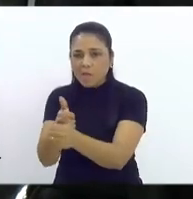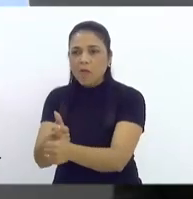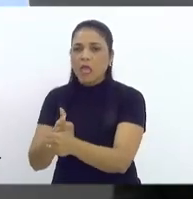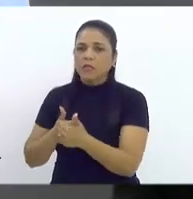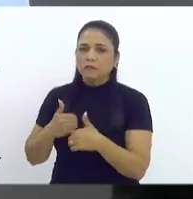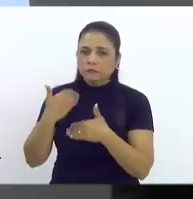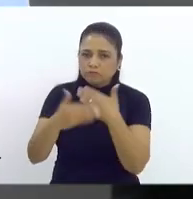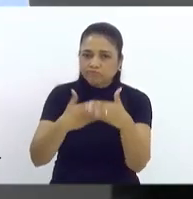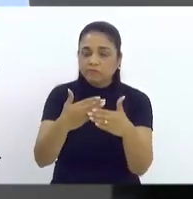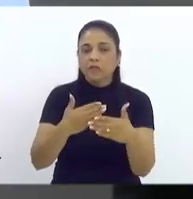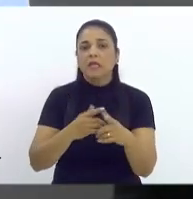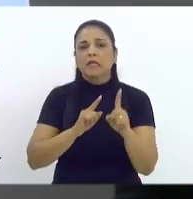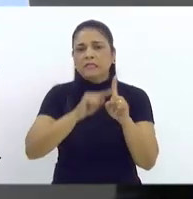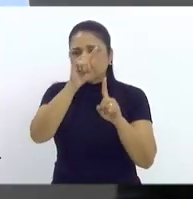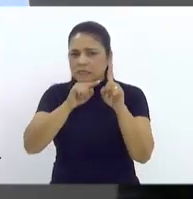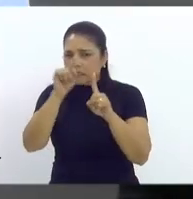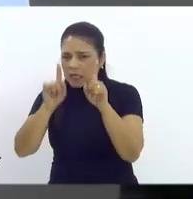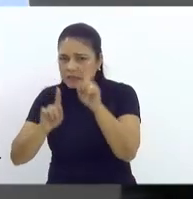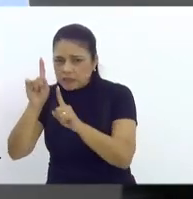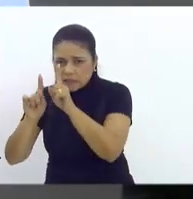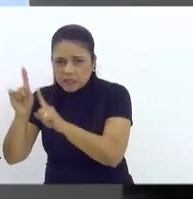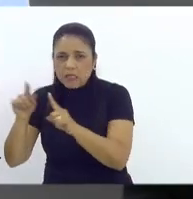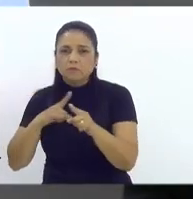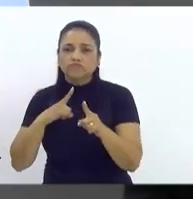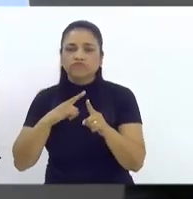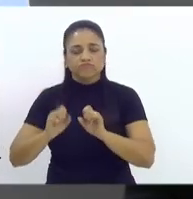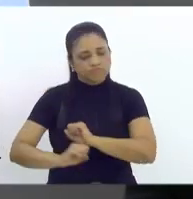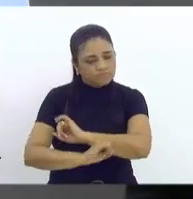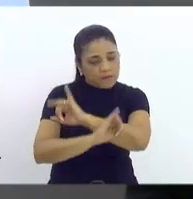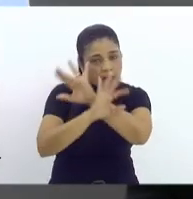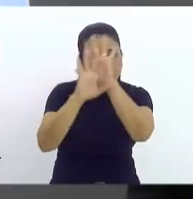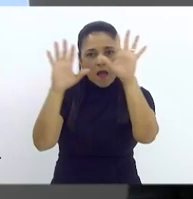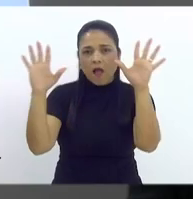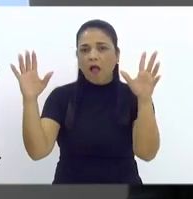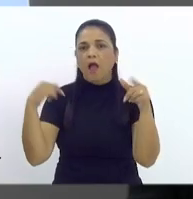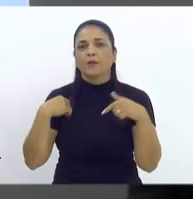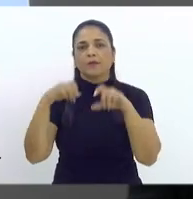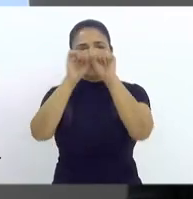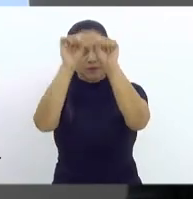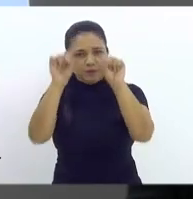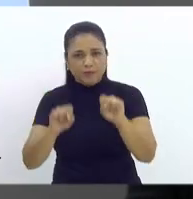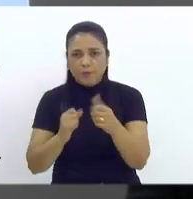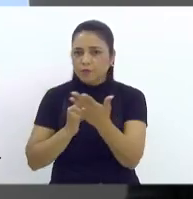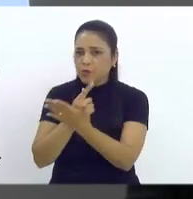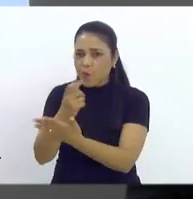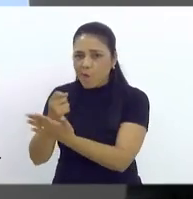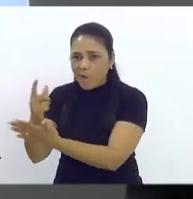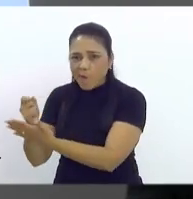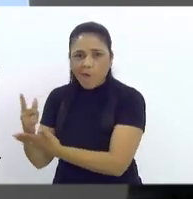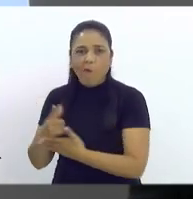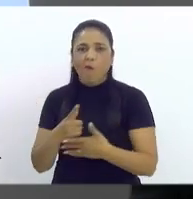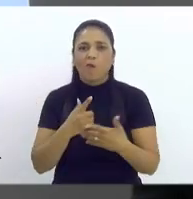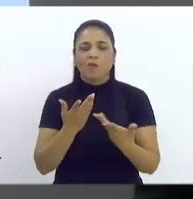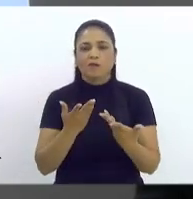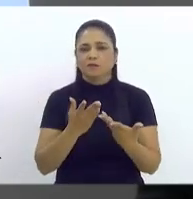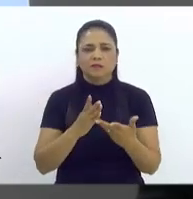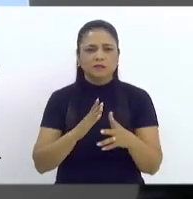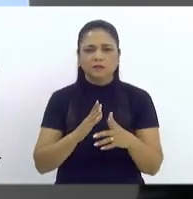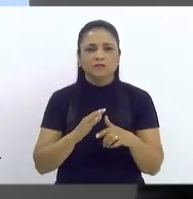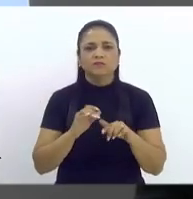processo de licitação e negociação que dá ampla transparência ao nosso sistema de compras, a preocupação com que